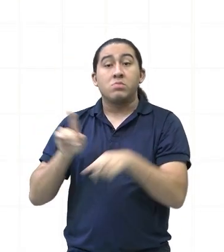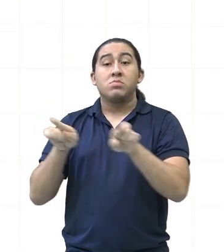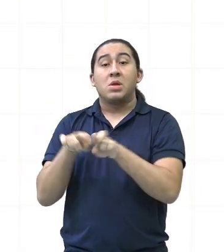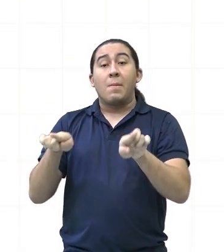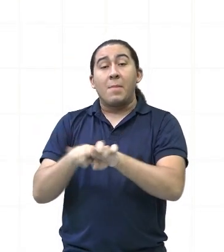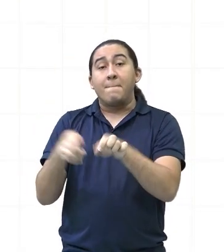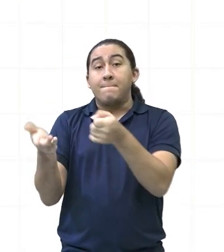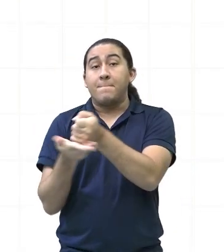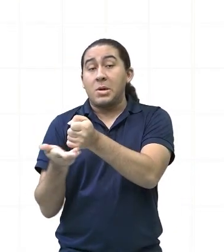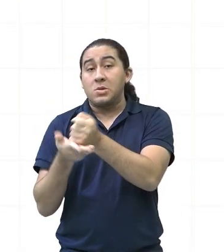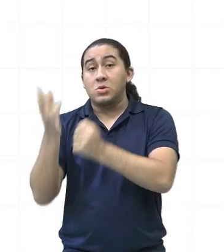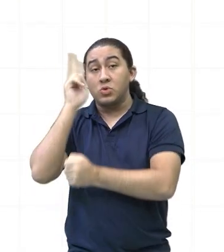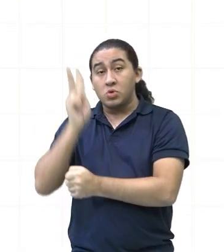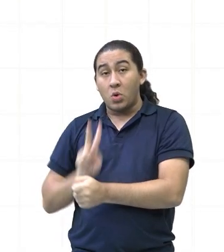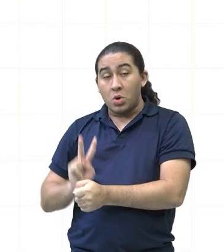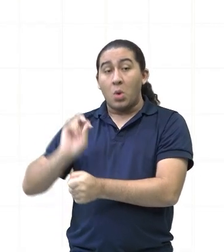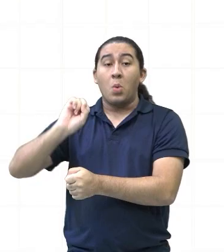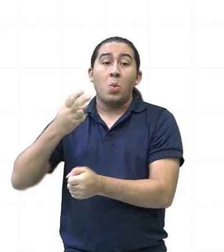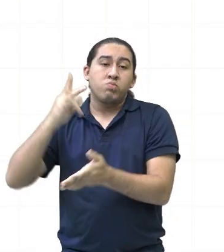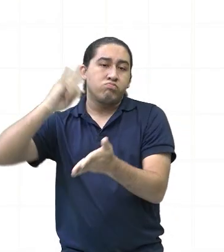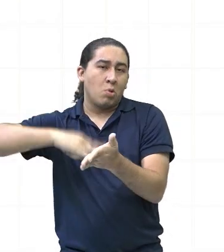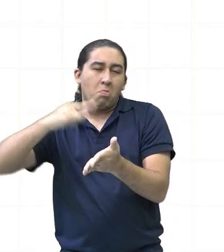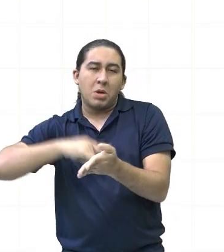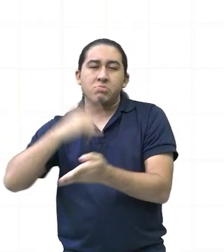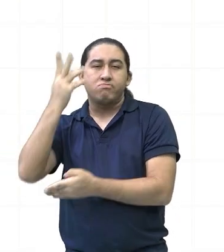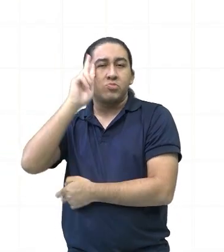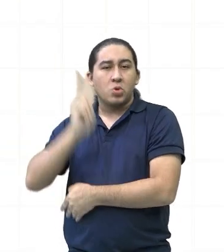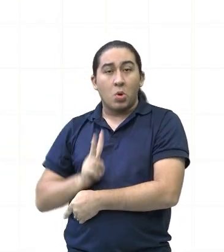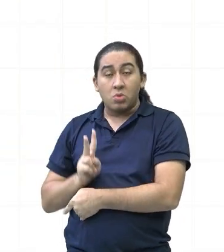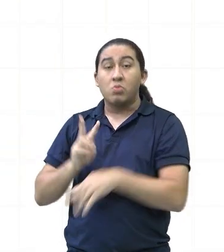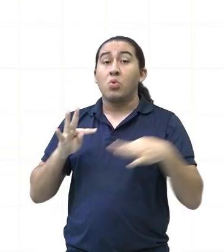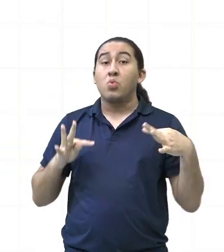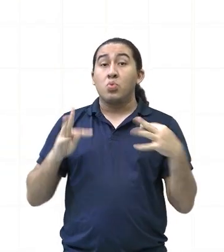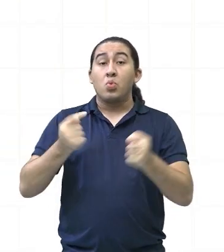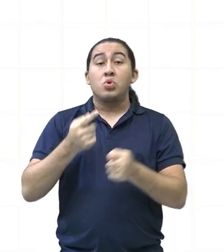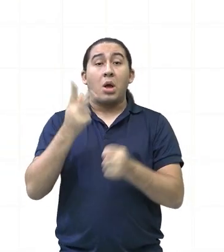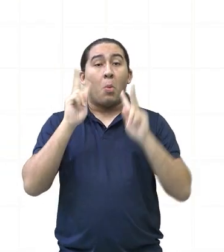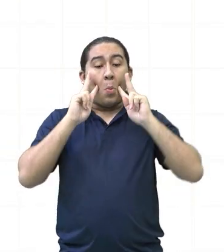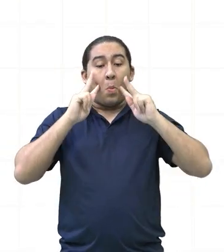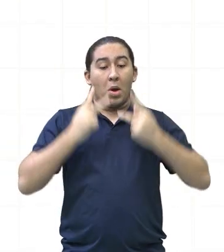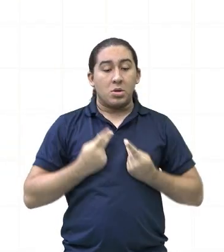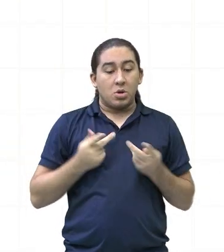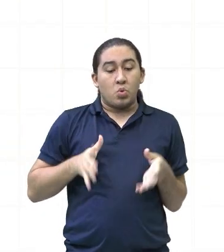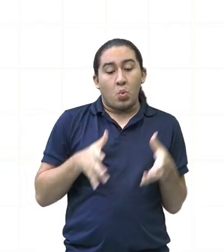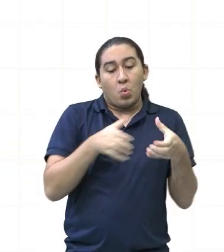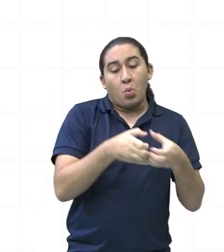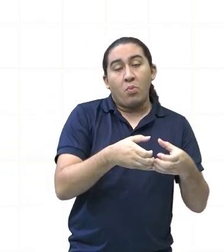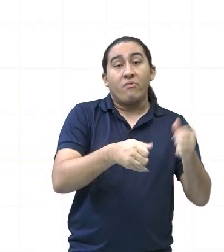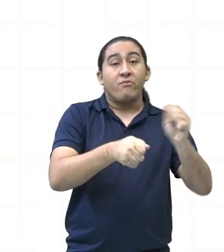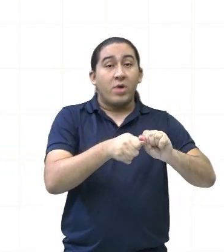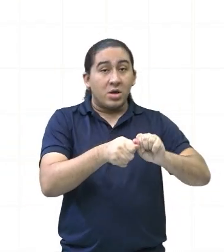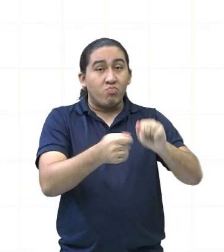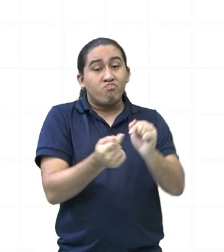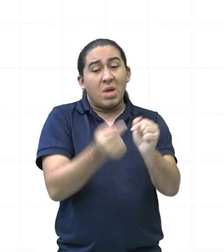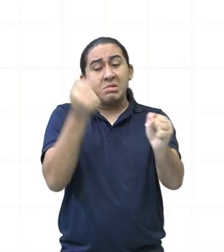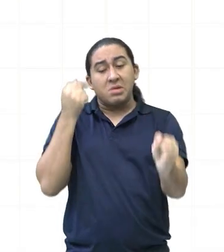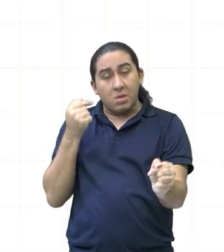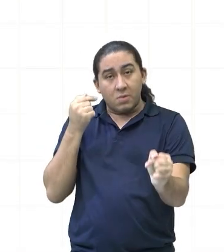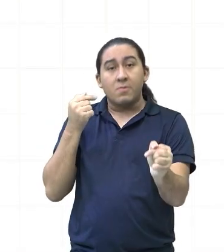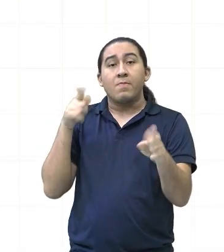que é produzido pela humanidade no tempo e no espaço e cuja análise nos dá pistas que